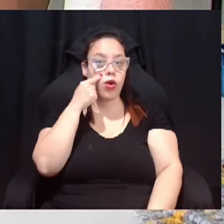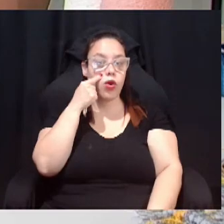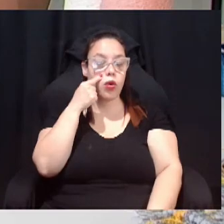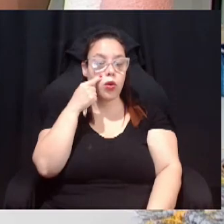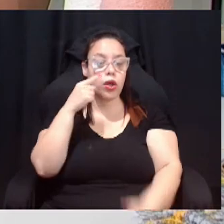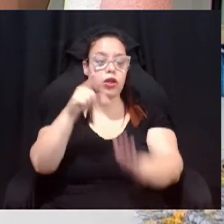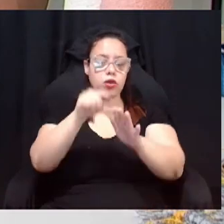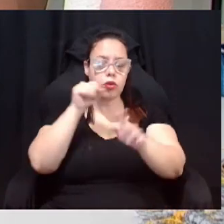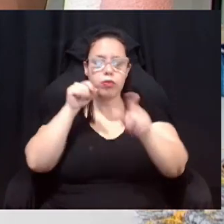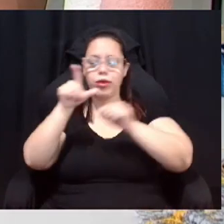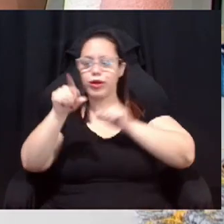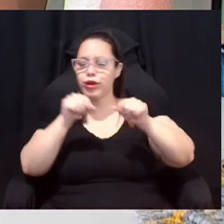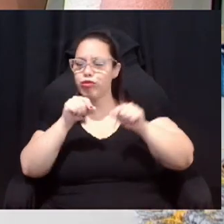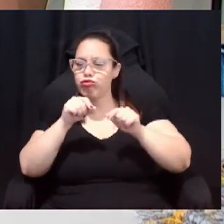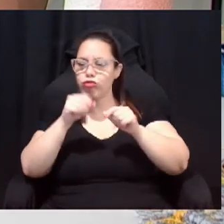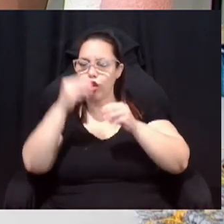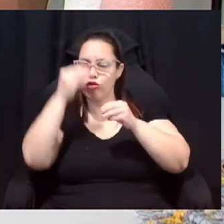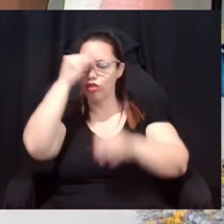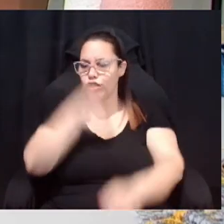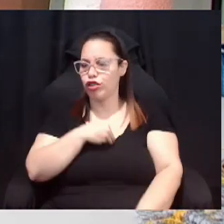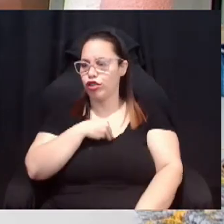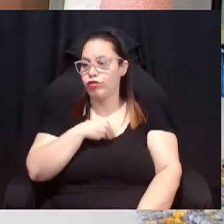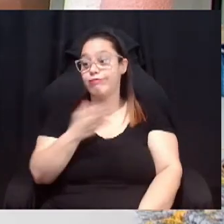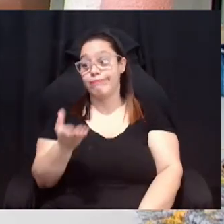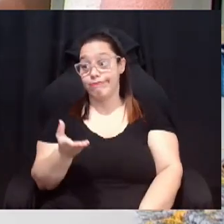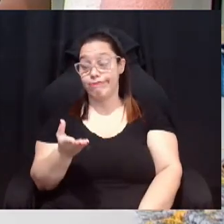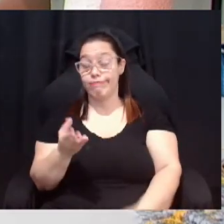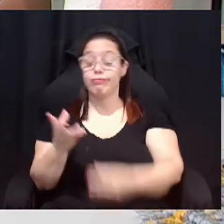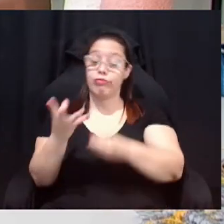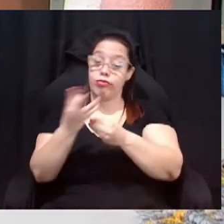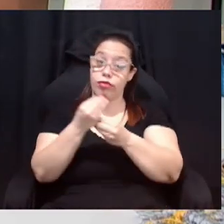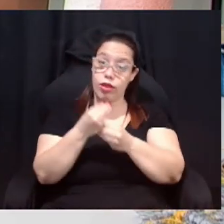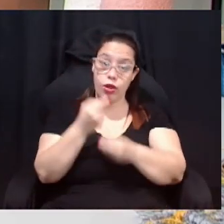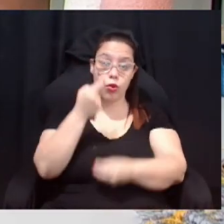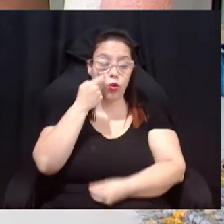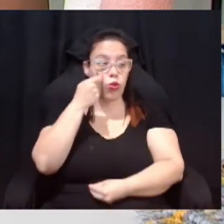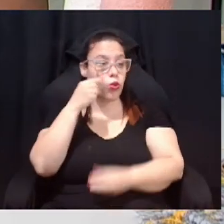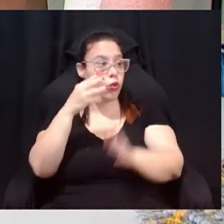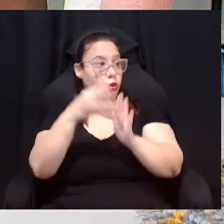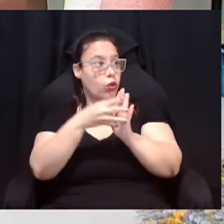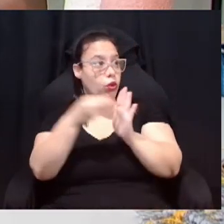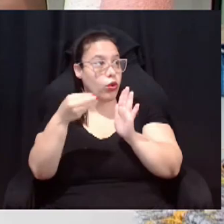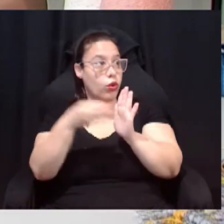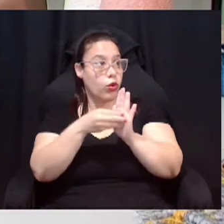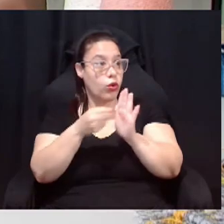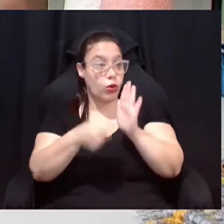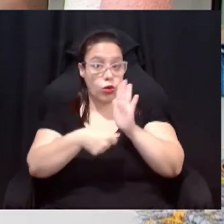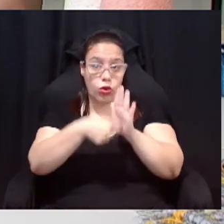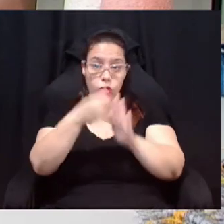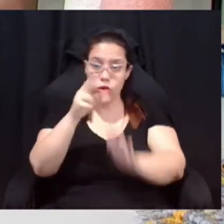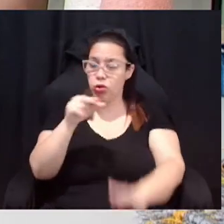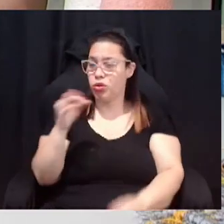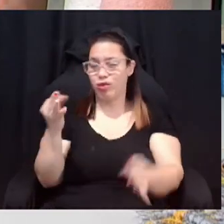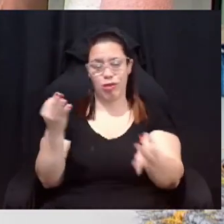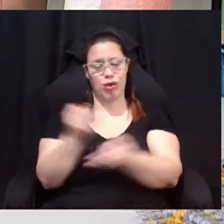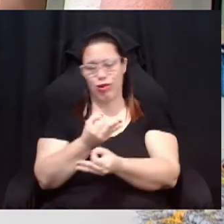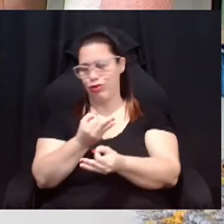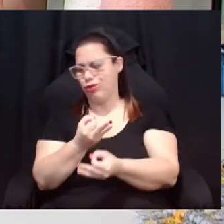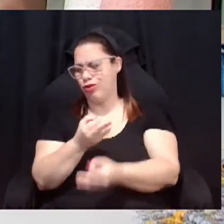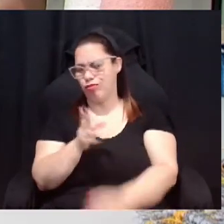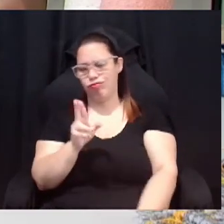de desistir. É a mesma coisa com o artesanato, dá uma olhada nos métodos, o primeiro nunca fica perfeito, então tem que